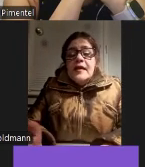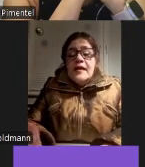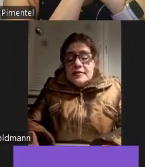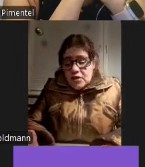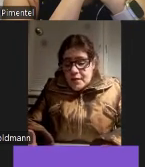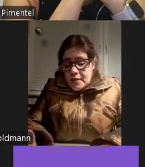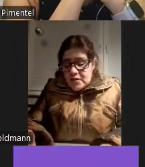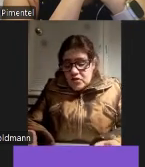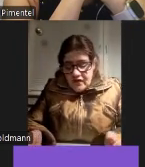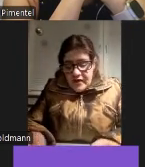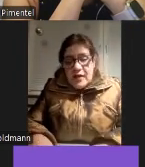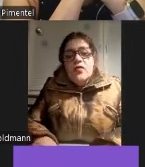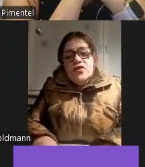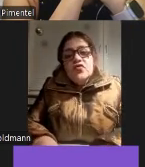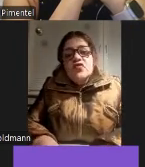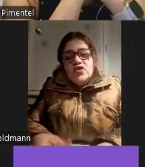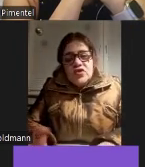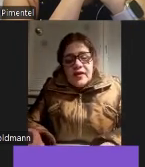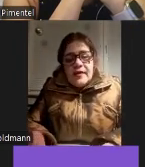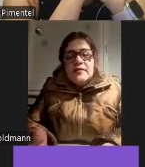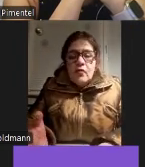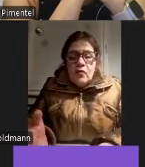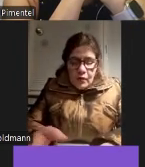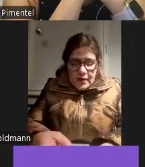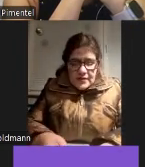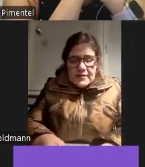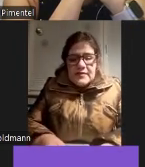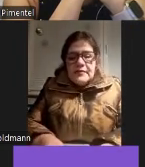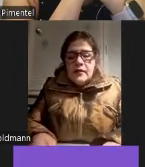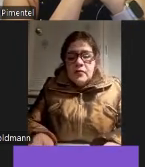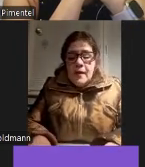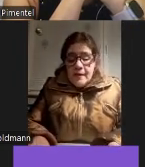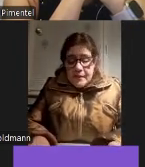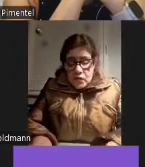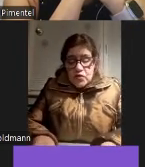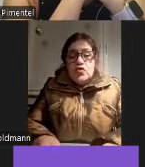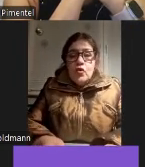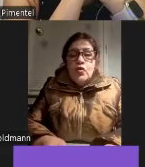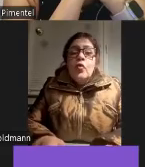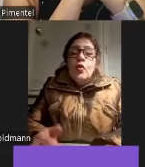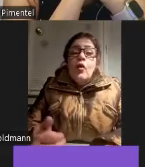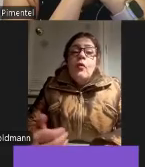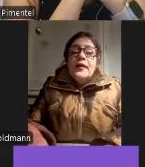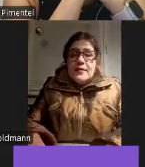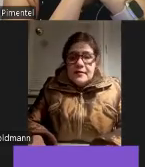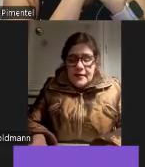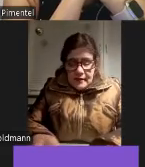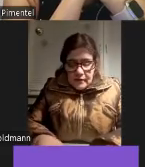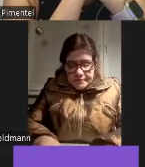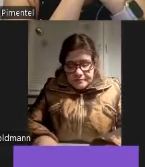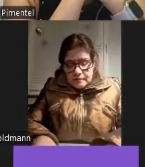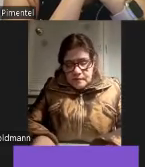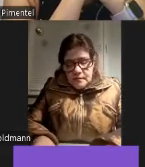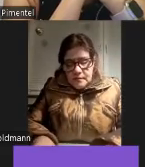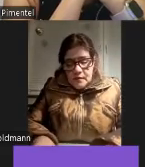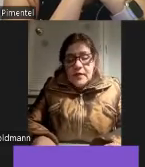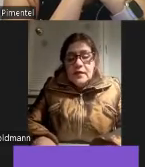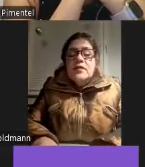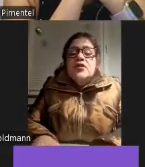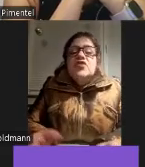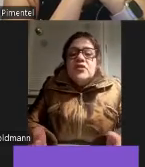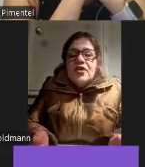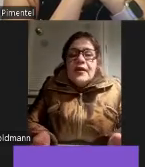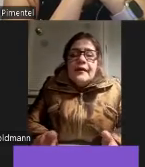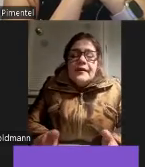disso. E se as pessoas estiverem em condições de estresse, como o paciente citado do sono com pesadelo,